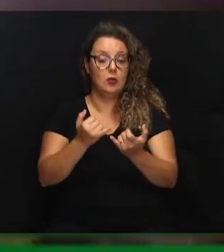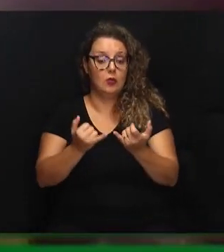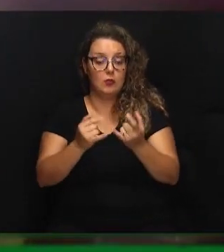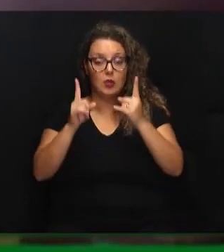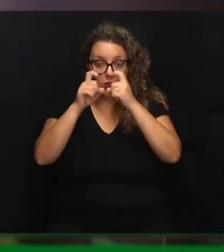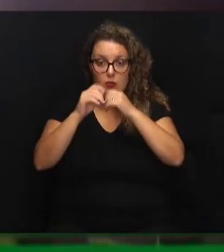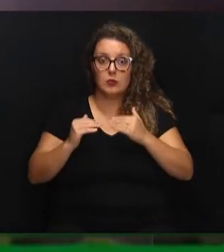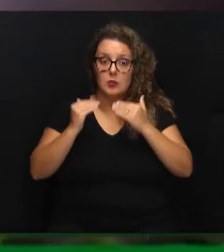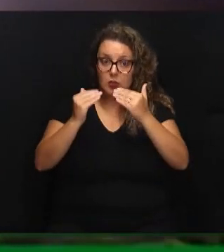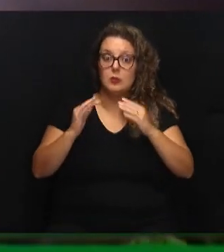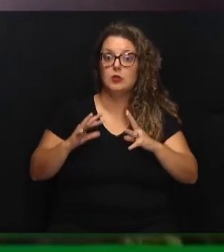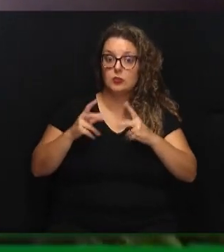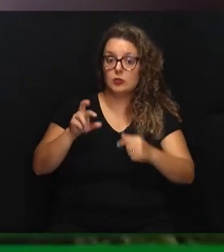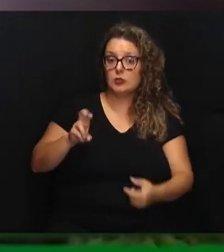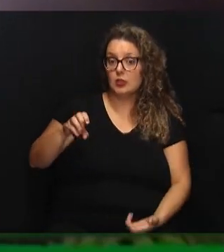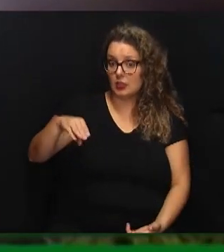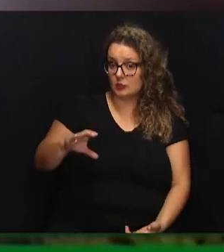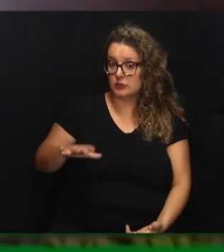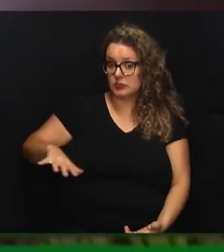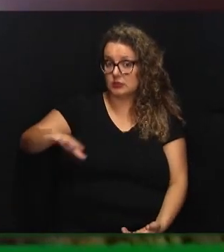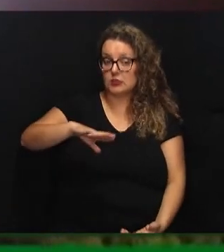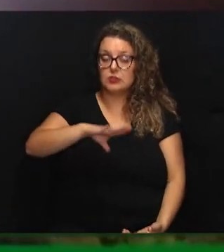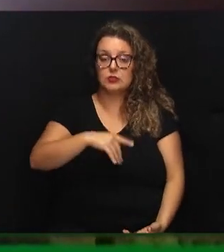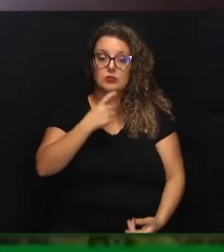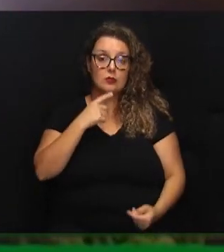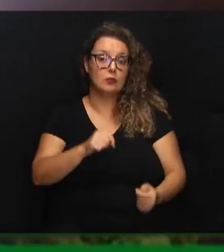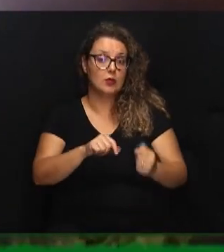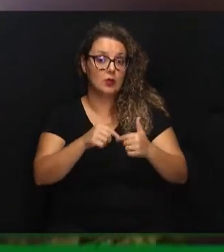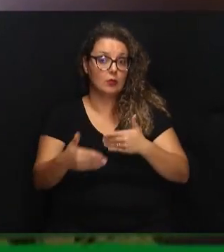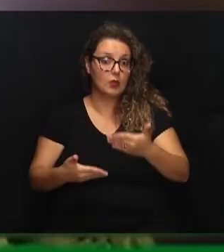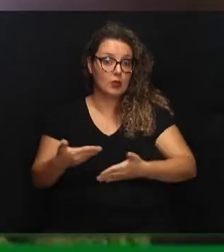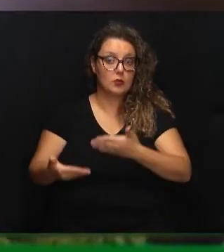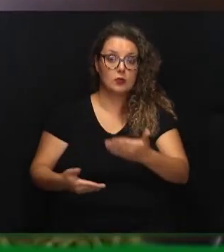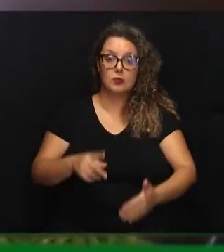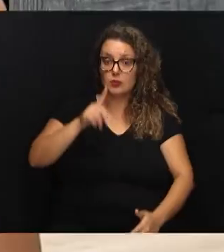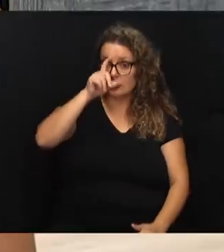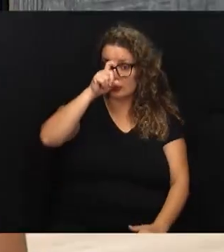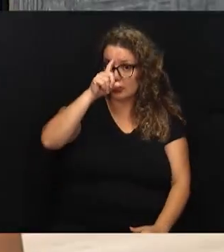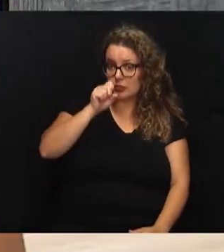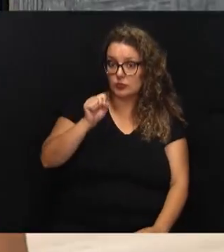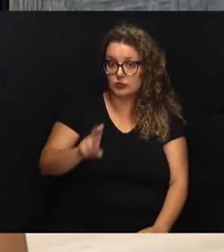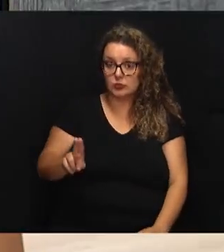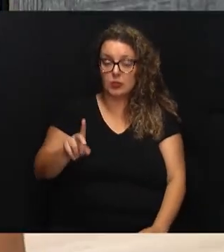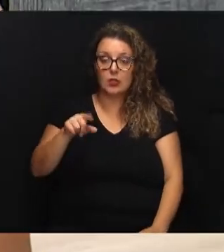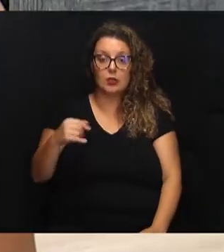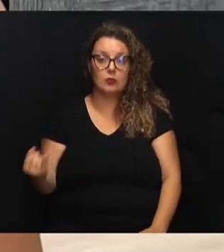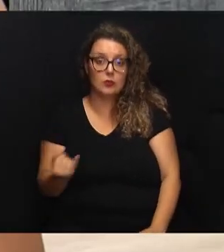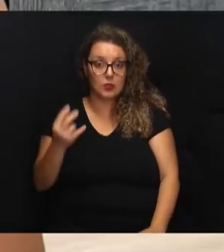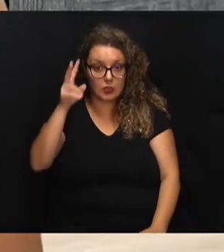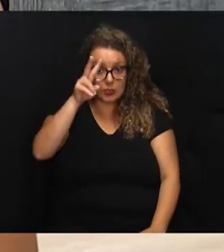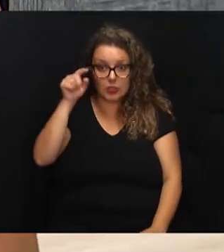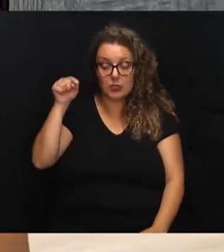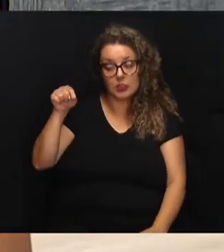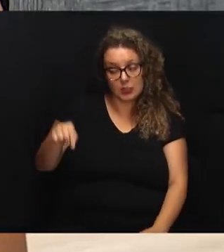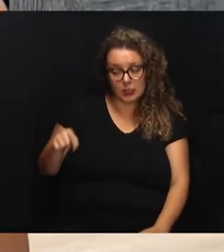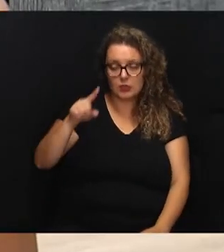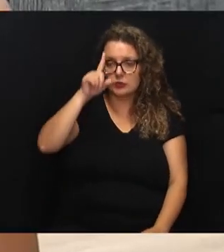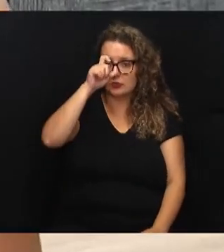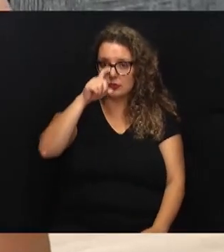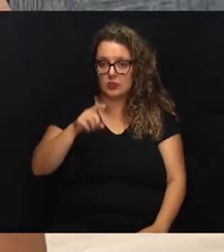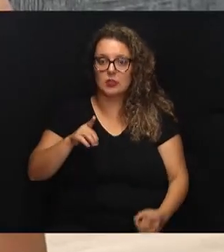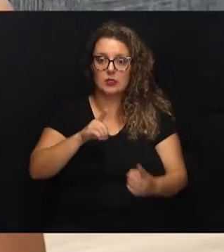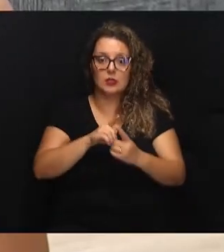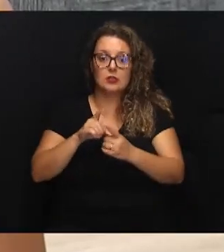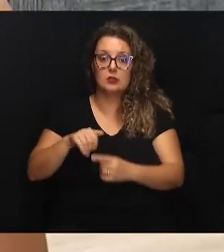complexidade, toda a região de Campinas se beneficia dos serviços do Hospital de Sumaré. É importante lembrar que esse hospital atende mais de